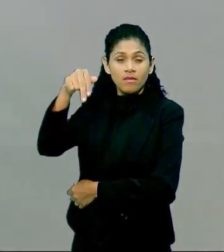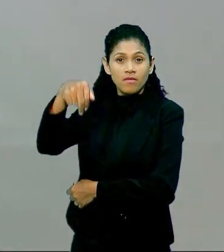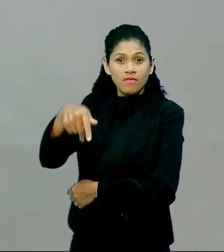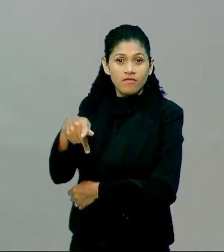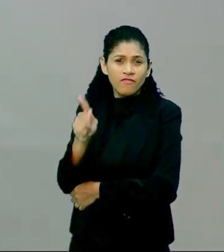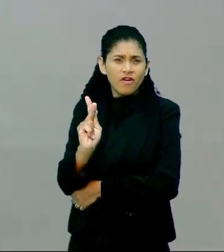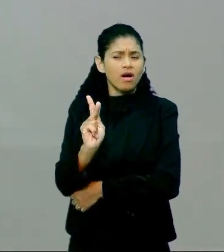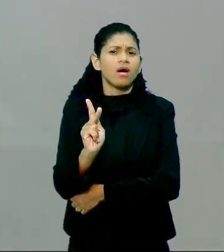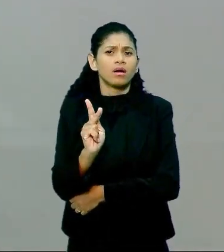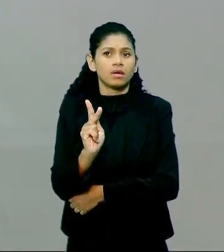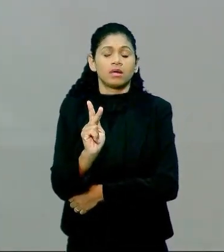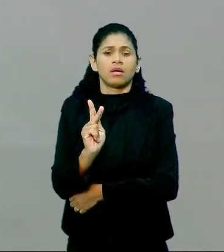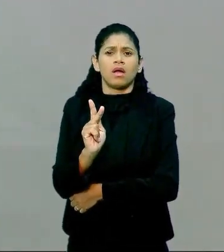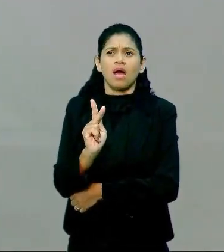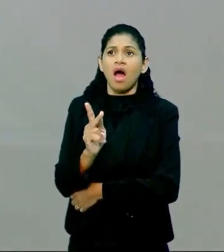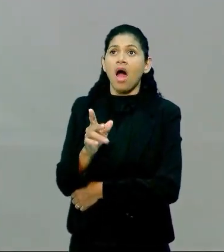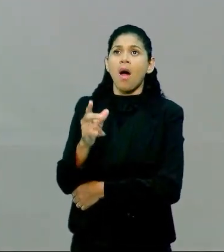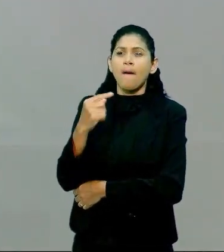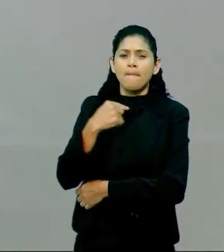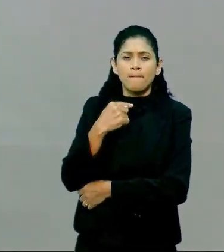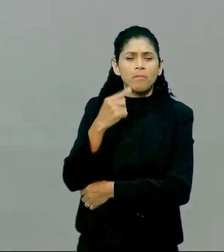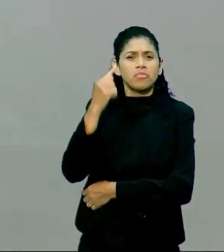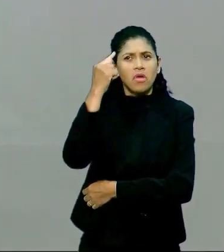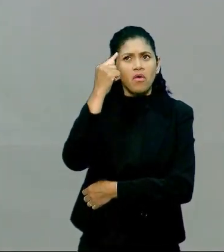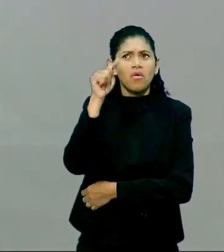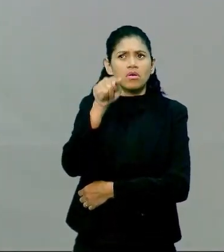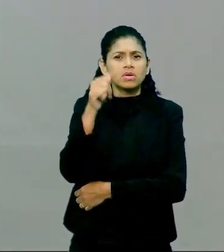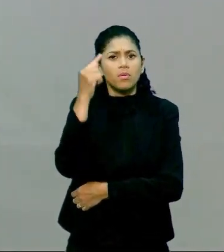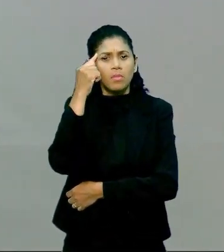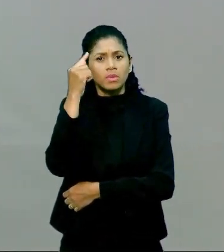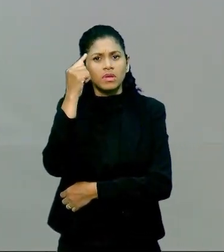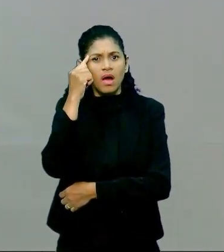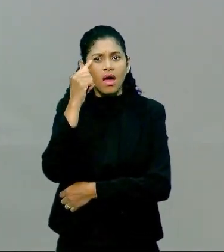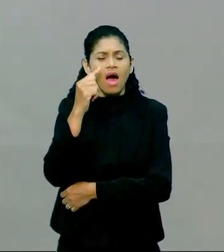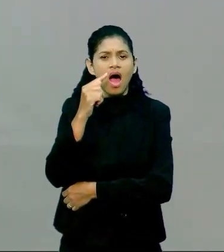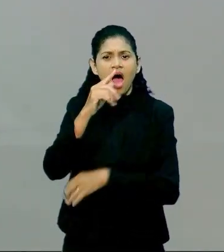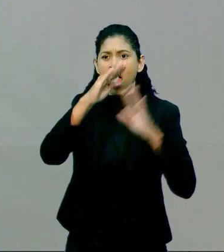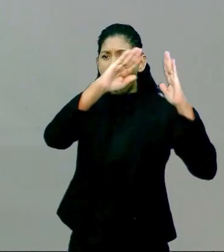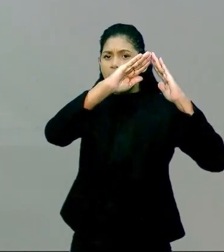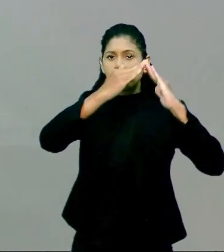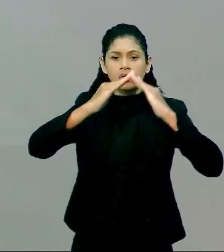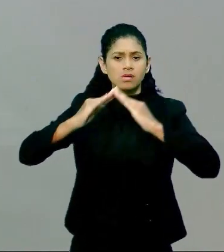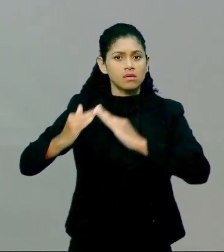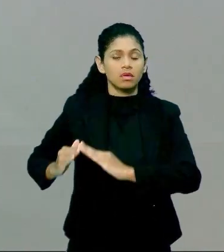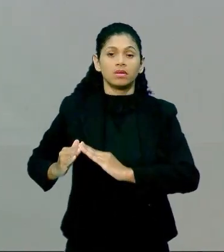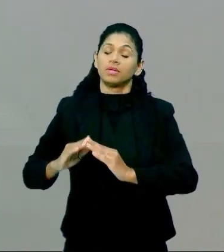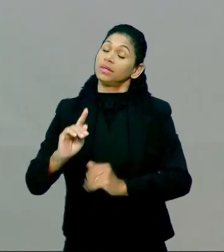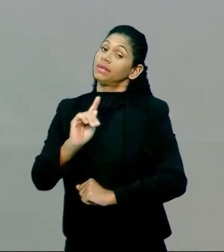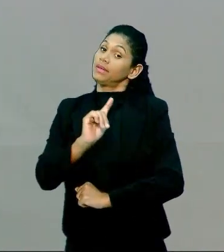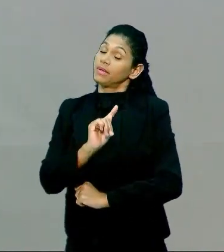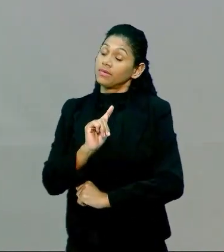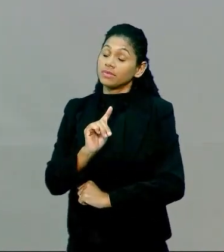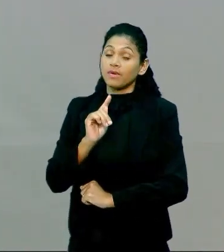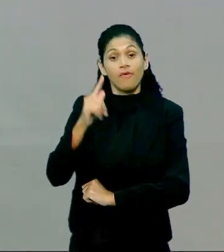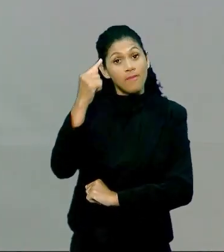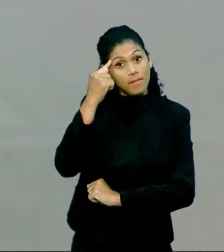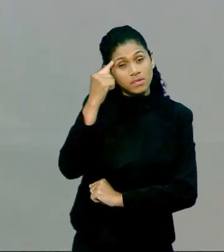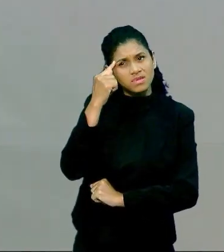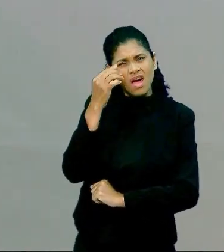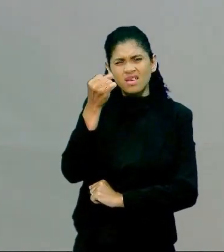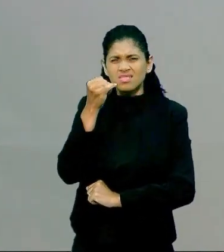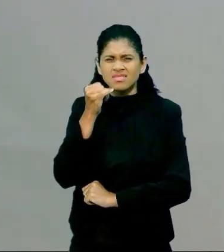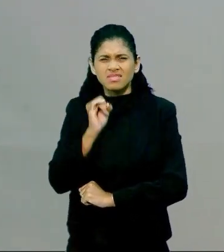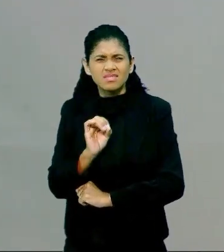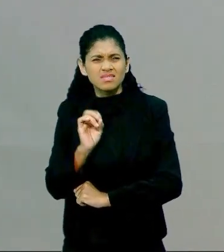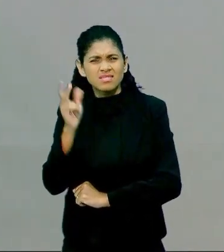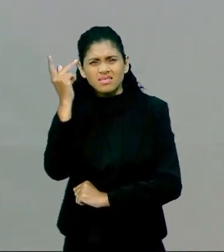Será que funk é favelado? Entendeu? Então, a gente começa a fazer um mapeamento identitário só com base na